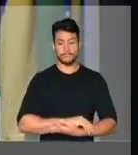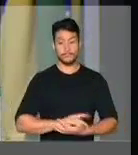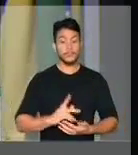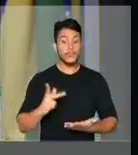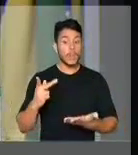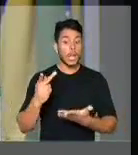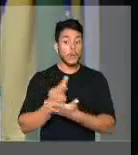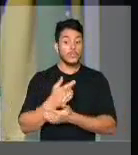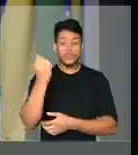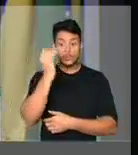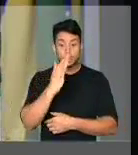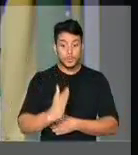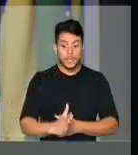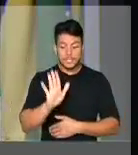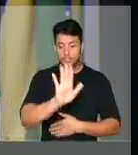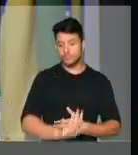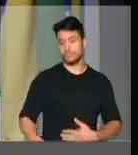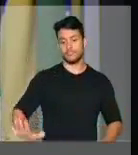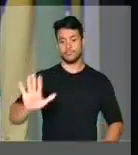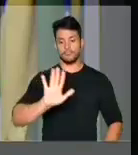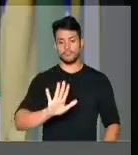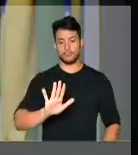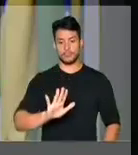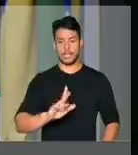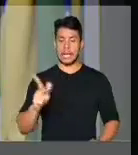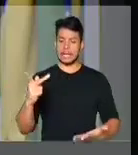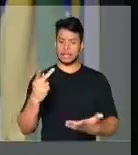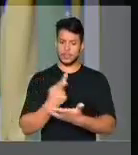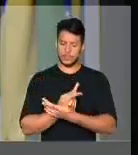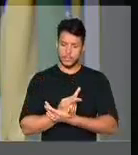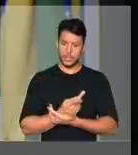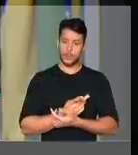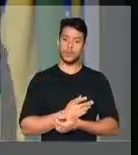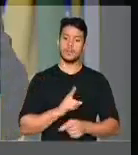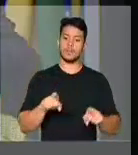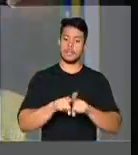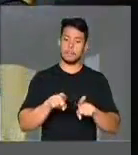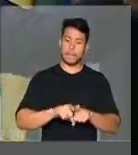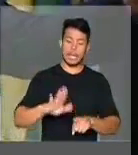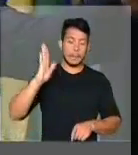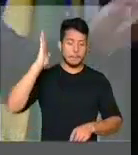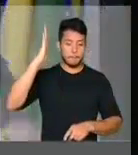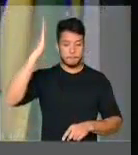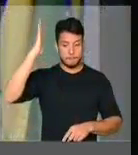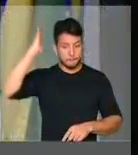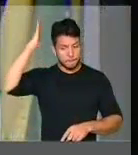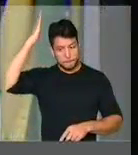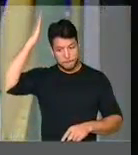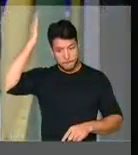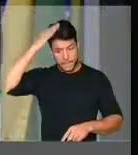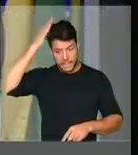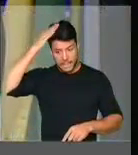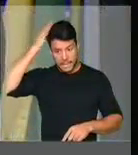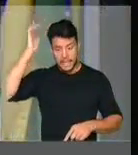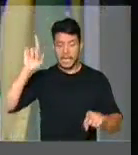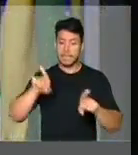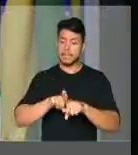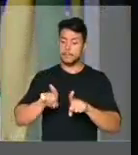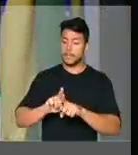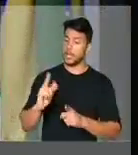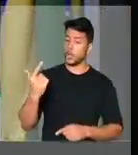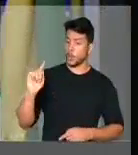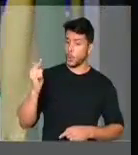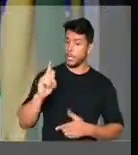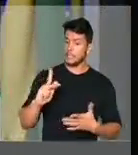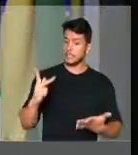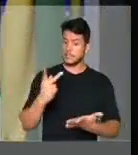Isso aconteceu no Brasil inteiro. Isso aconteceu com o Beto Richa no Paraná, isso aconteceu com o Marconi Perillo em Goiás. O que